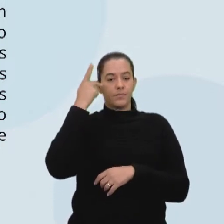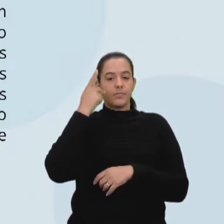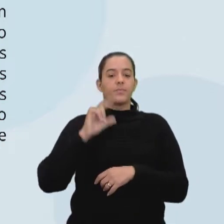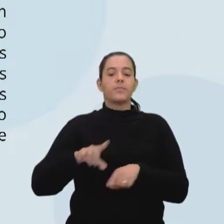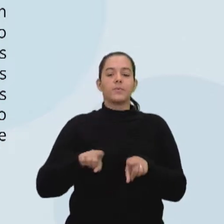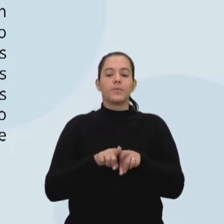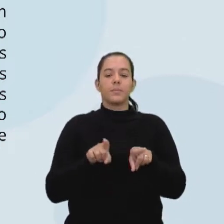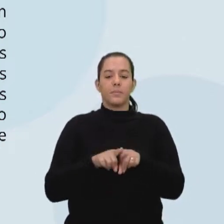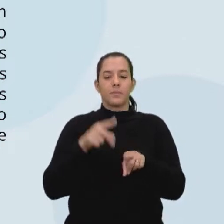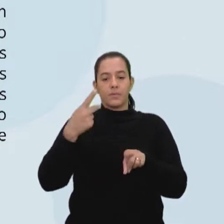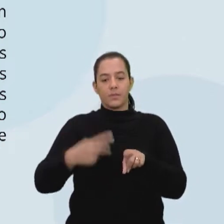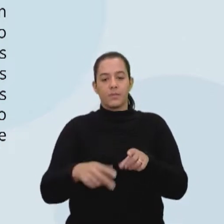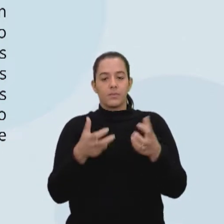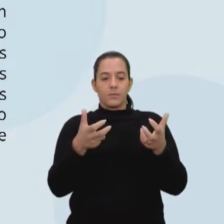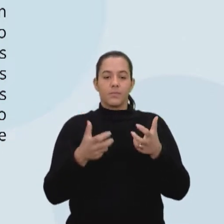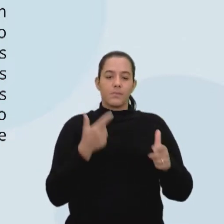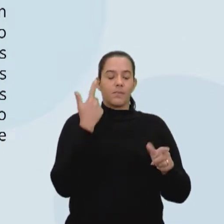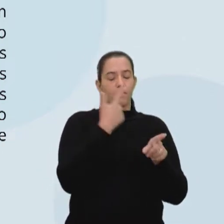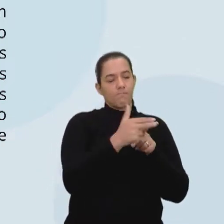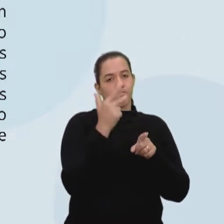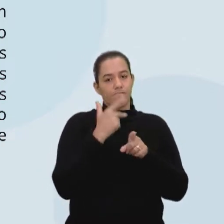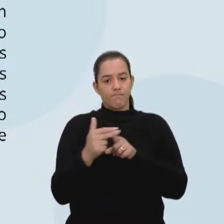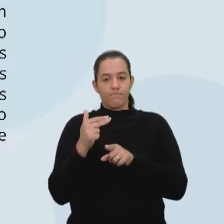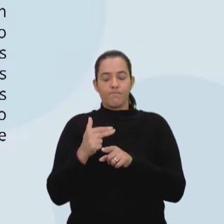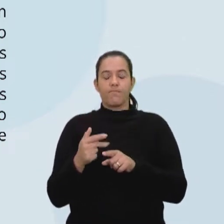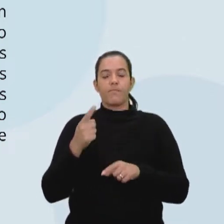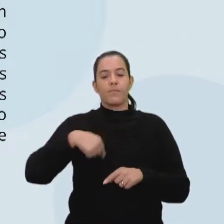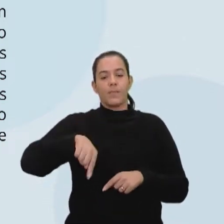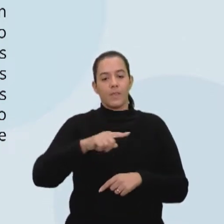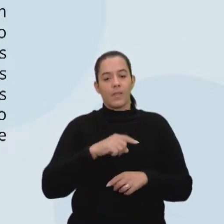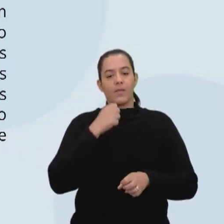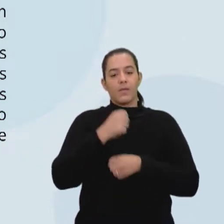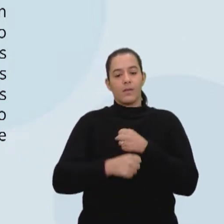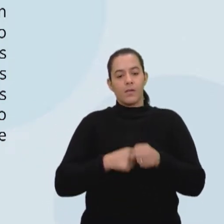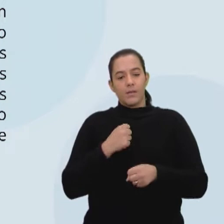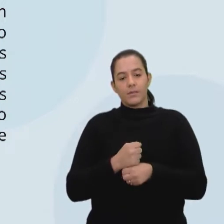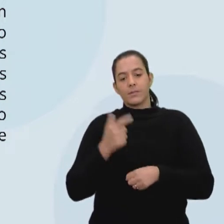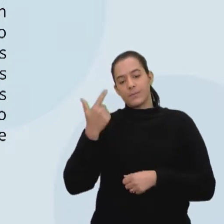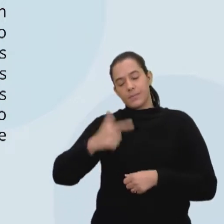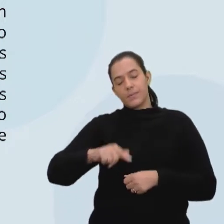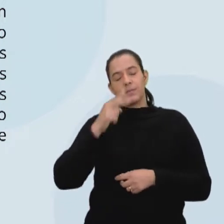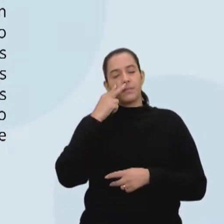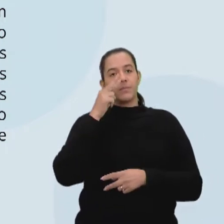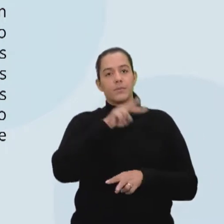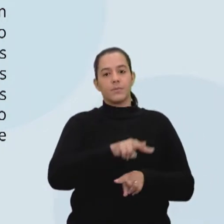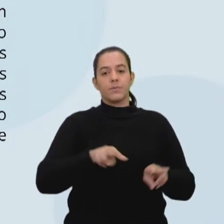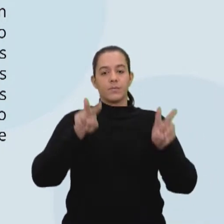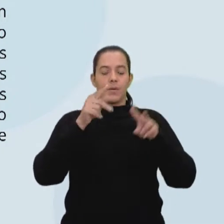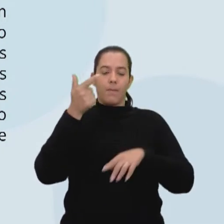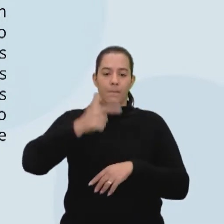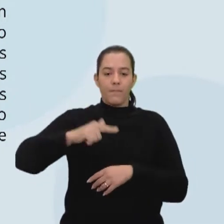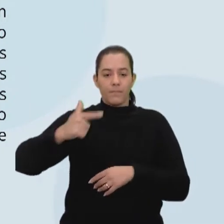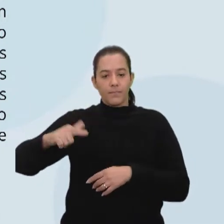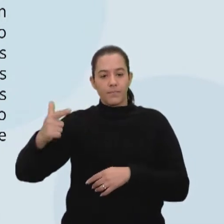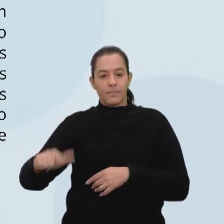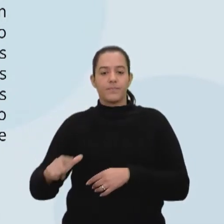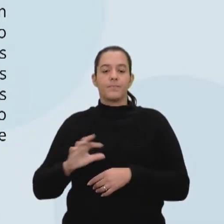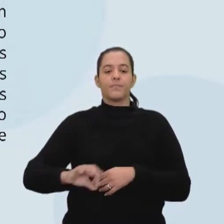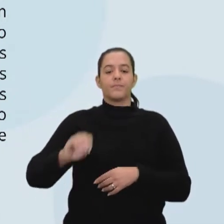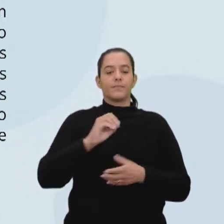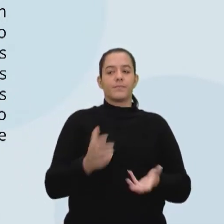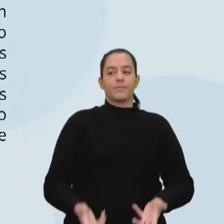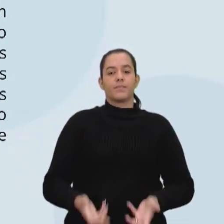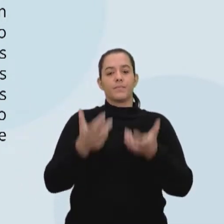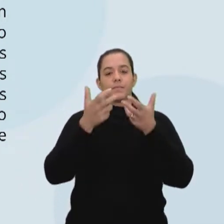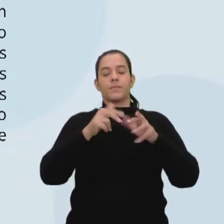uma situação ganha-ganha. A Mural acaba sendo vista por mais pessoas e o noticiário da Folha é enriquecido com